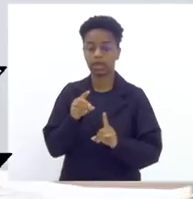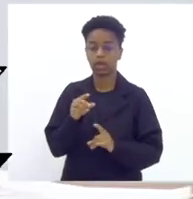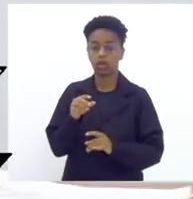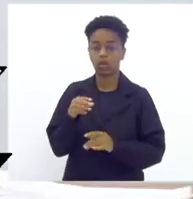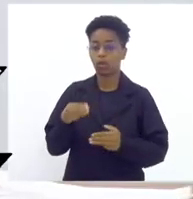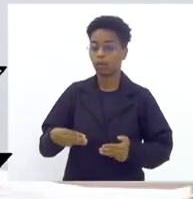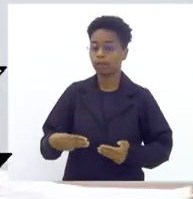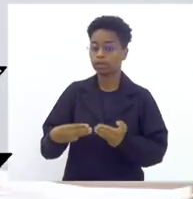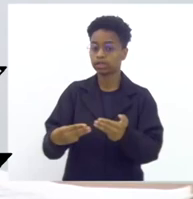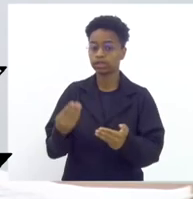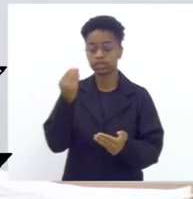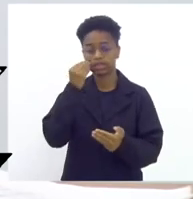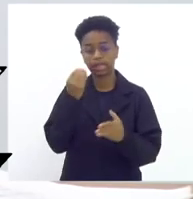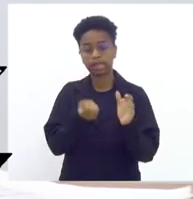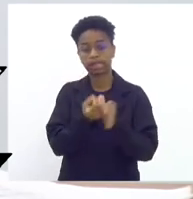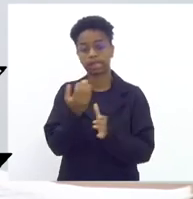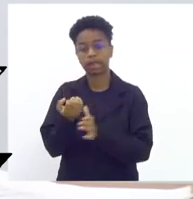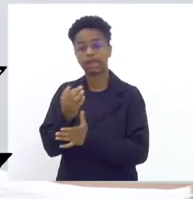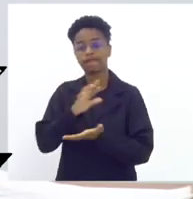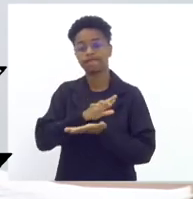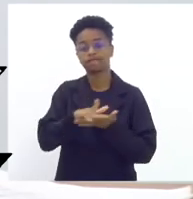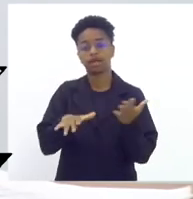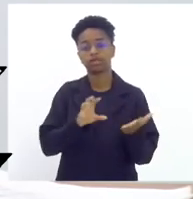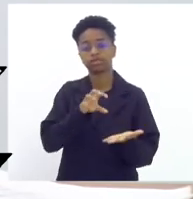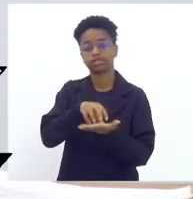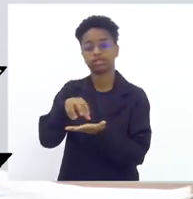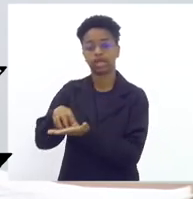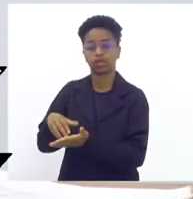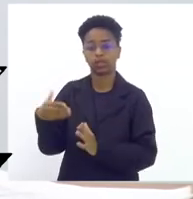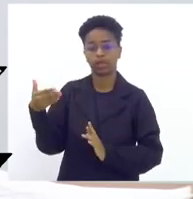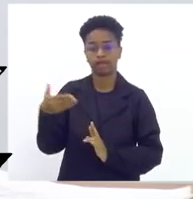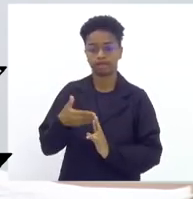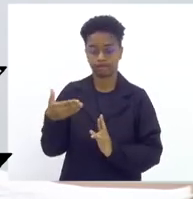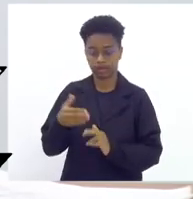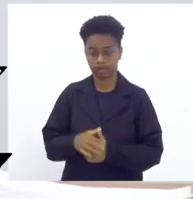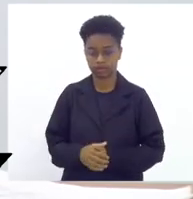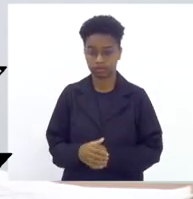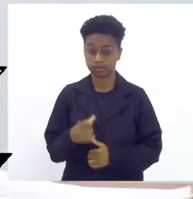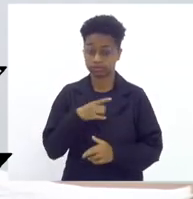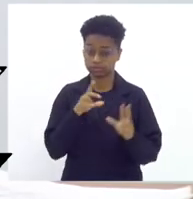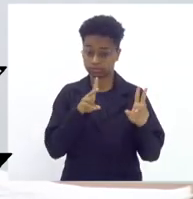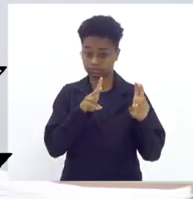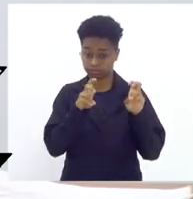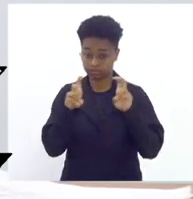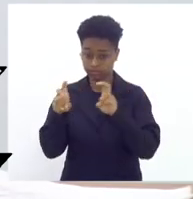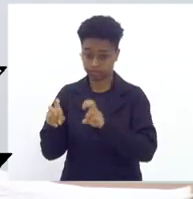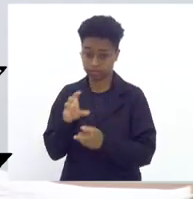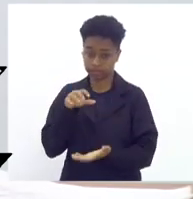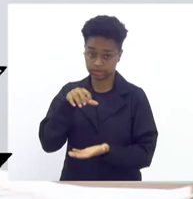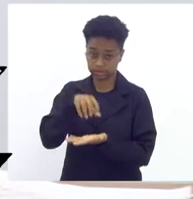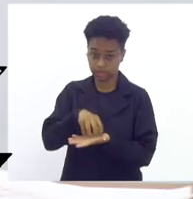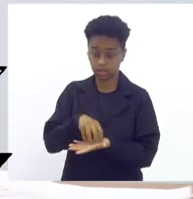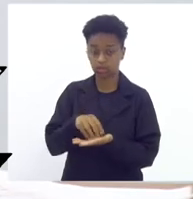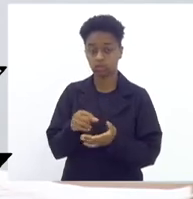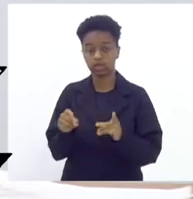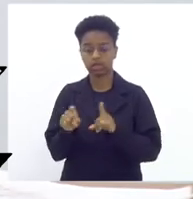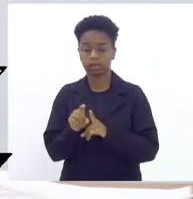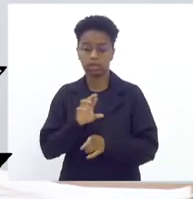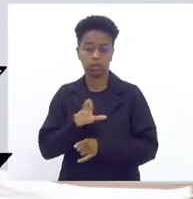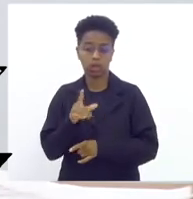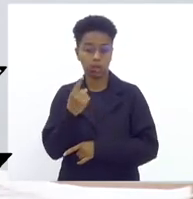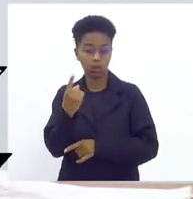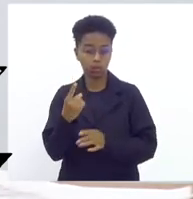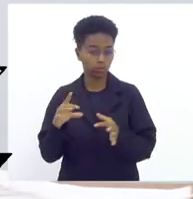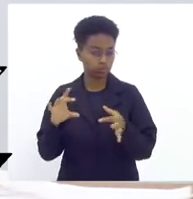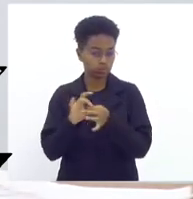da criação de vários centros de referência entre as temáticas dos centros e não é um com todo